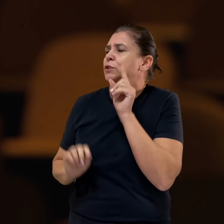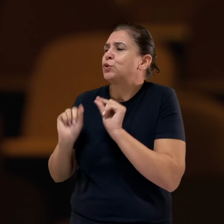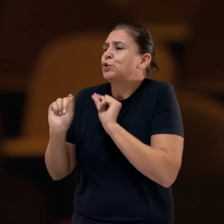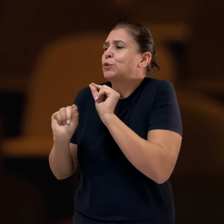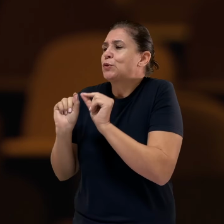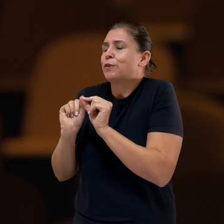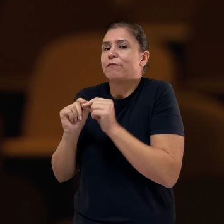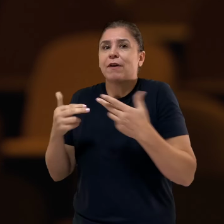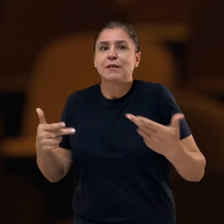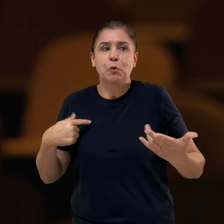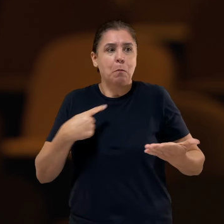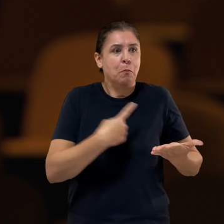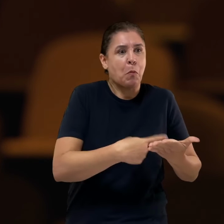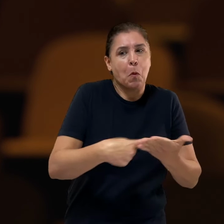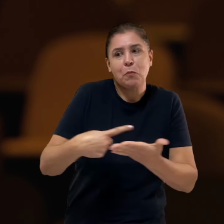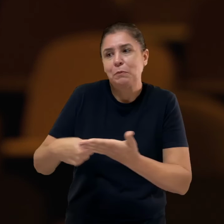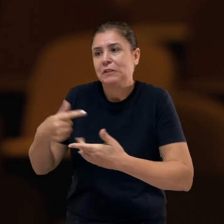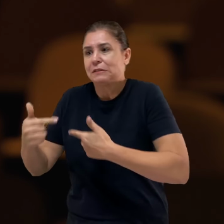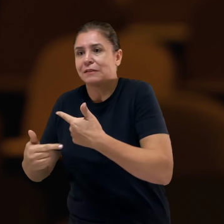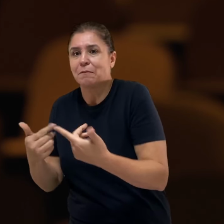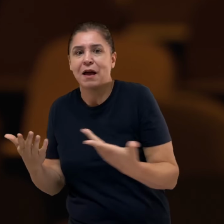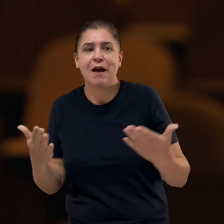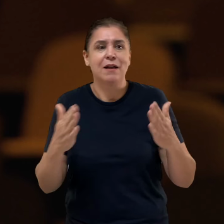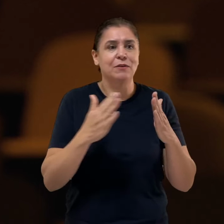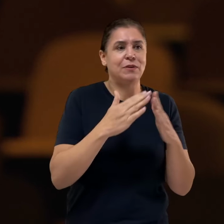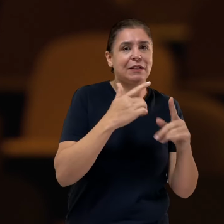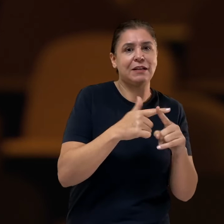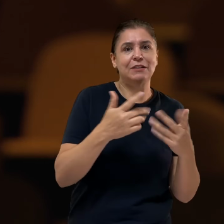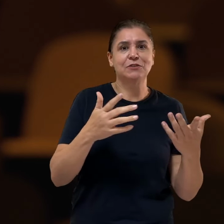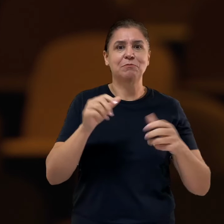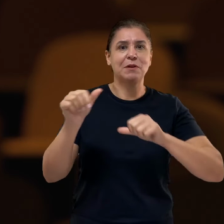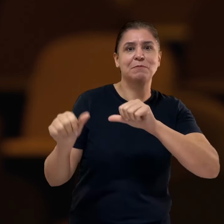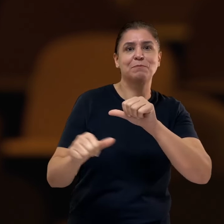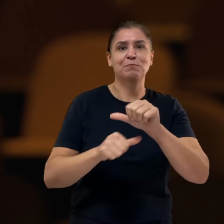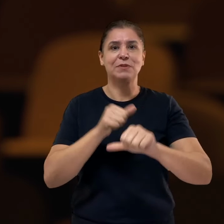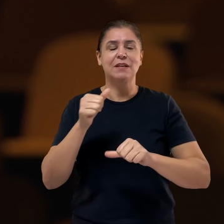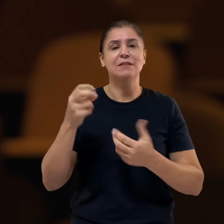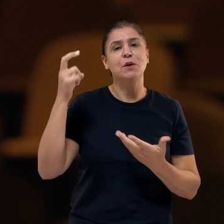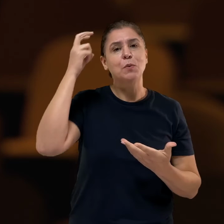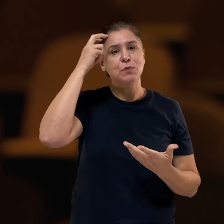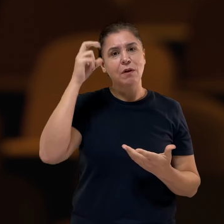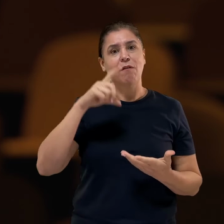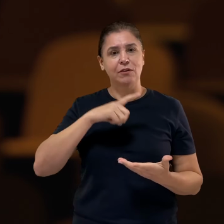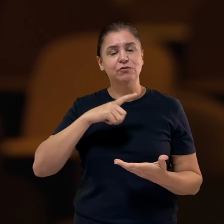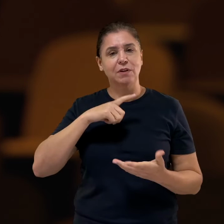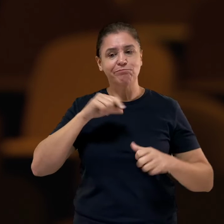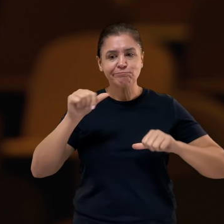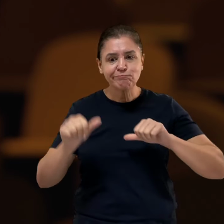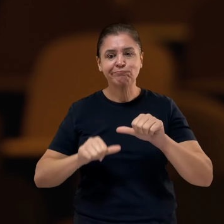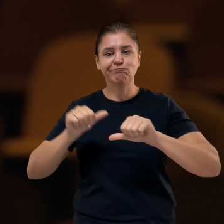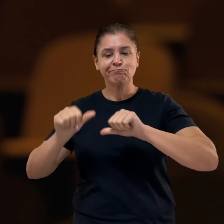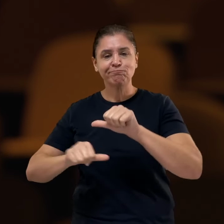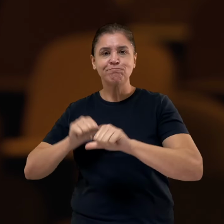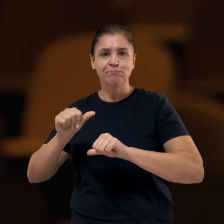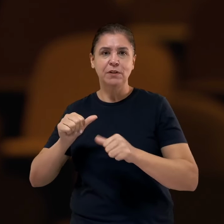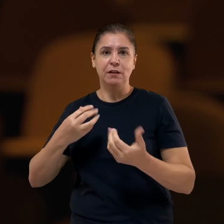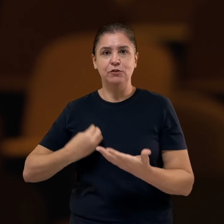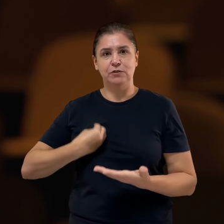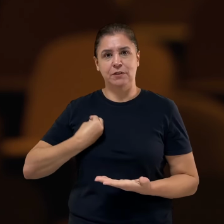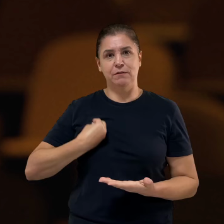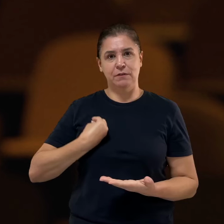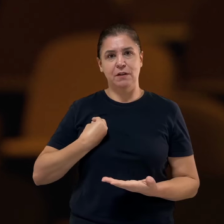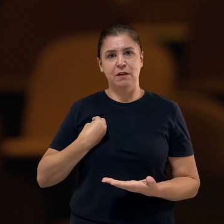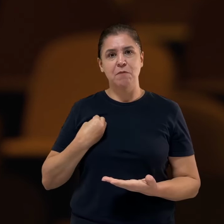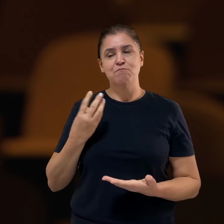dia para dar conta dos compromissos, dessa mudança cultural que a gente tem passado, tem vivido,